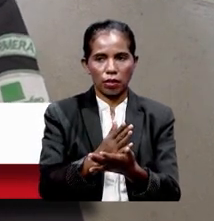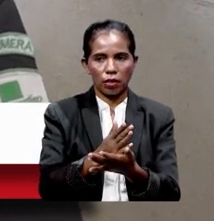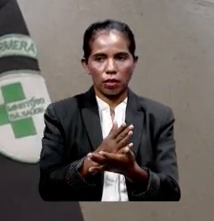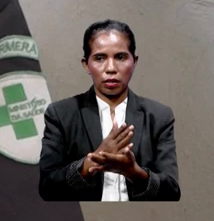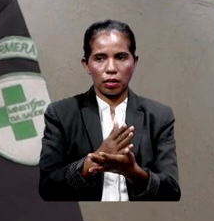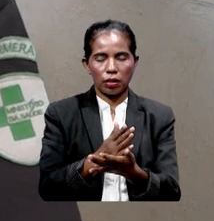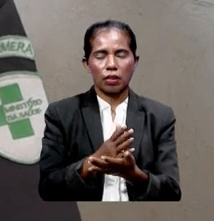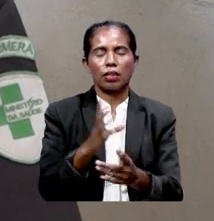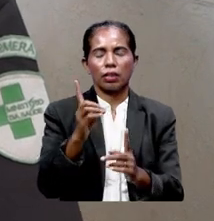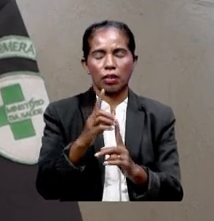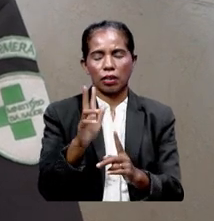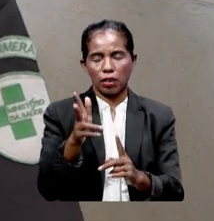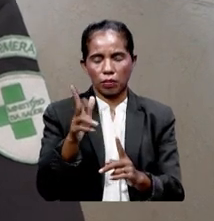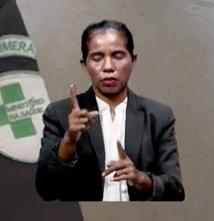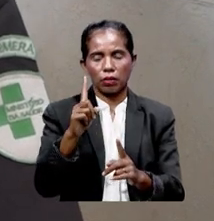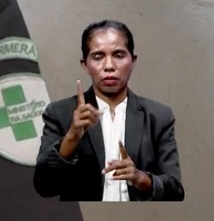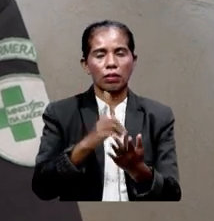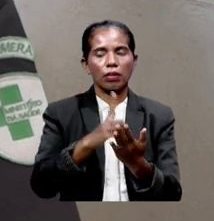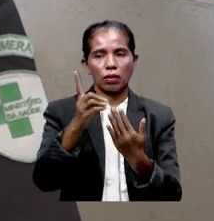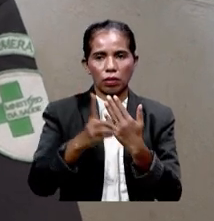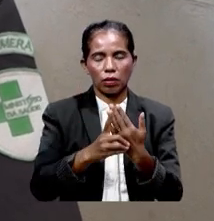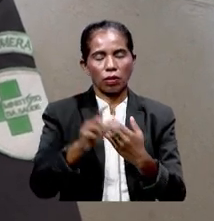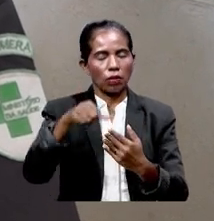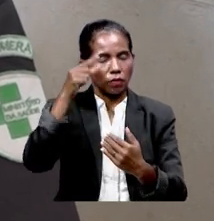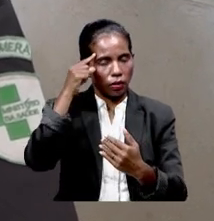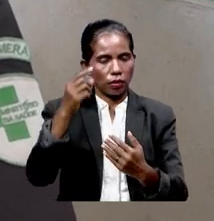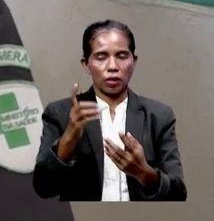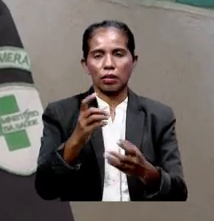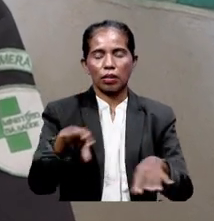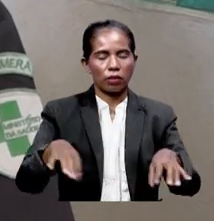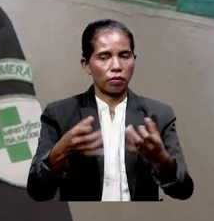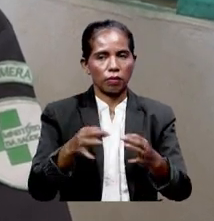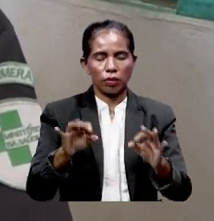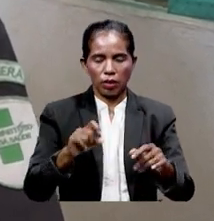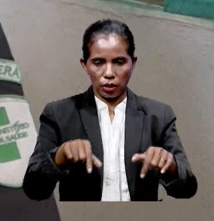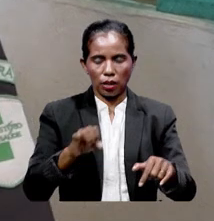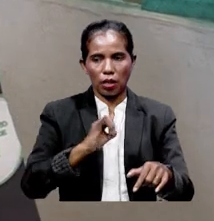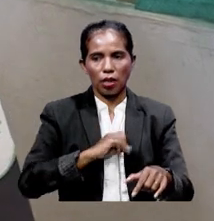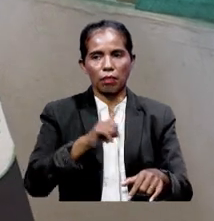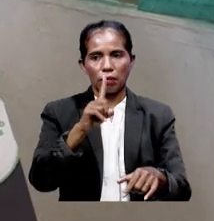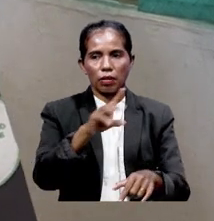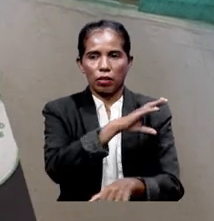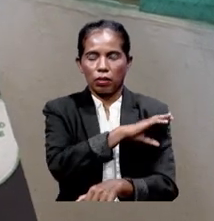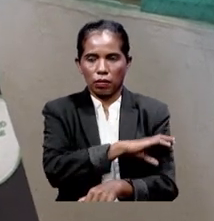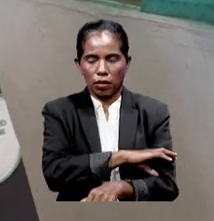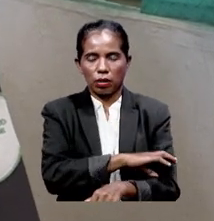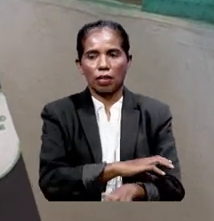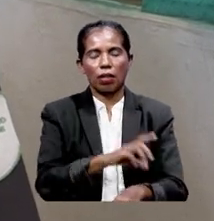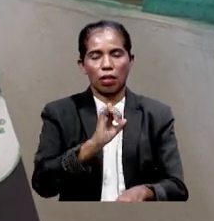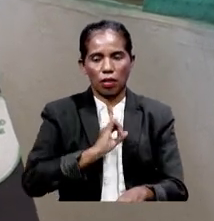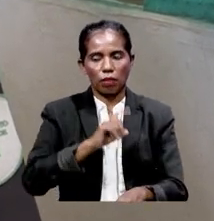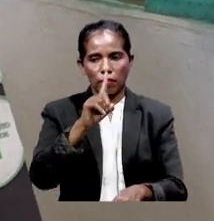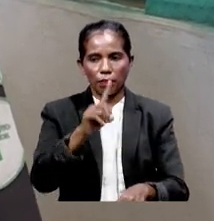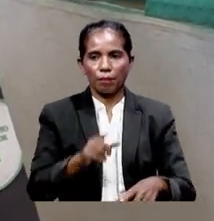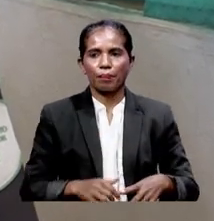de dezembro. Nebe governo de contrato o tu. Nebe yane me secret. Ansa se pega ansa segurança.